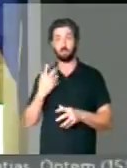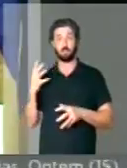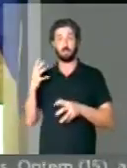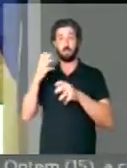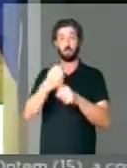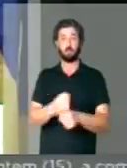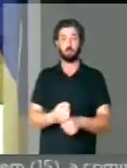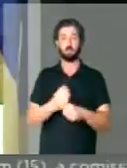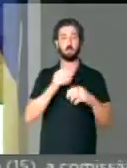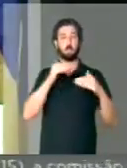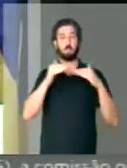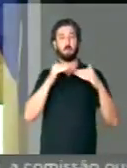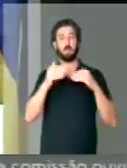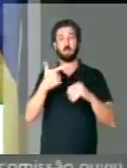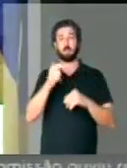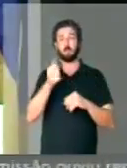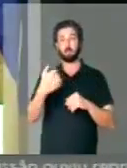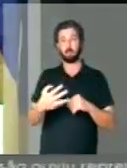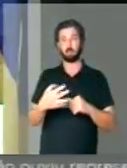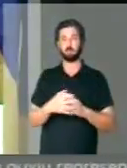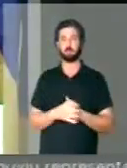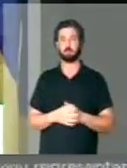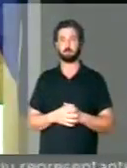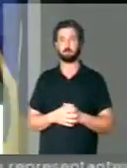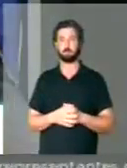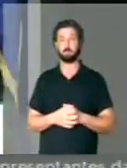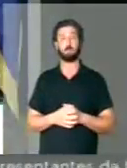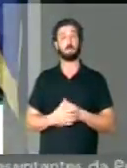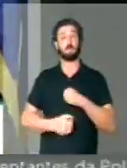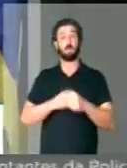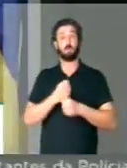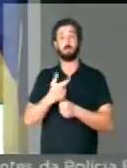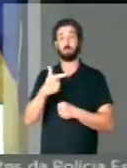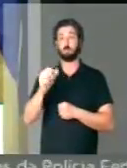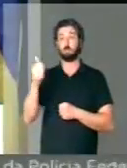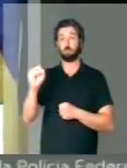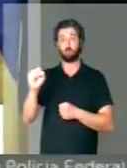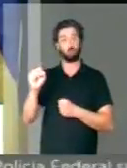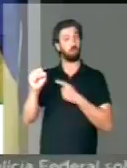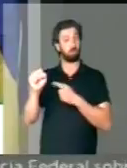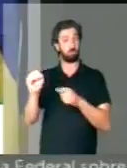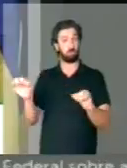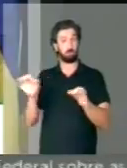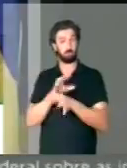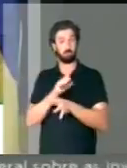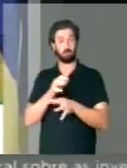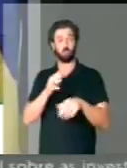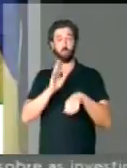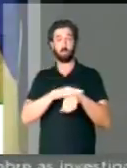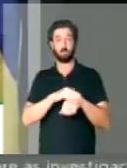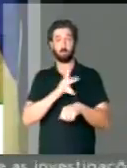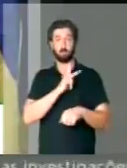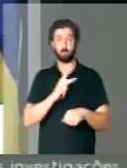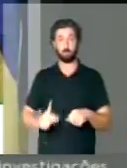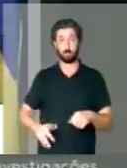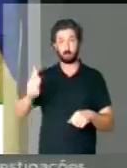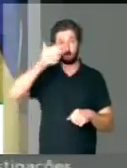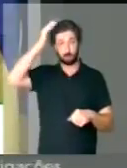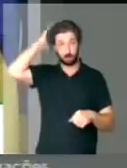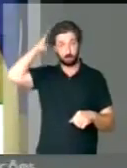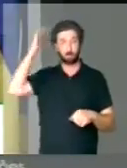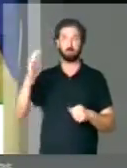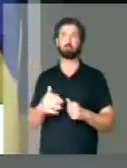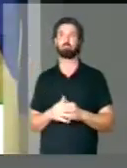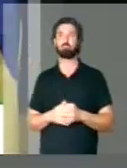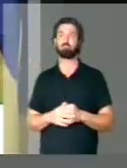retomando os parâmetros de 2014 e 2018, onde se encerra o mandato do presidente Michel